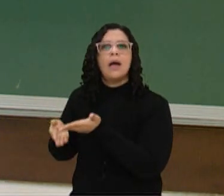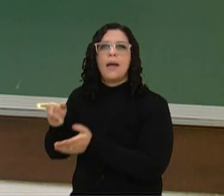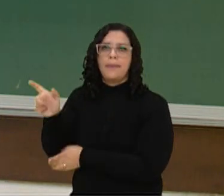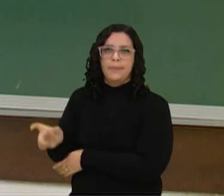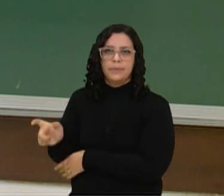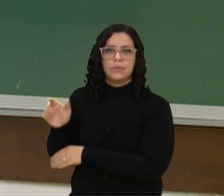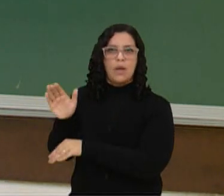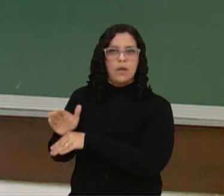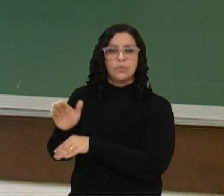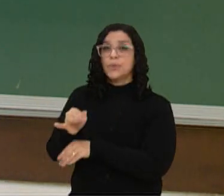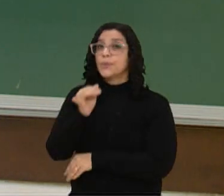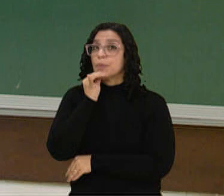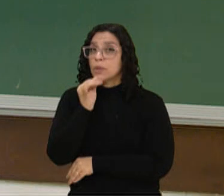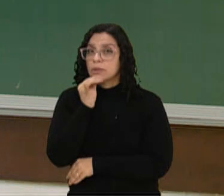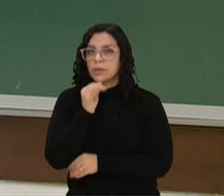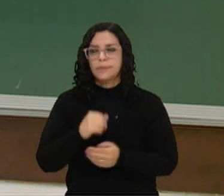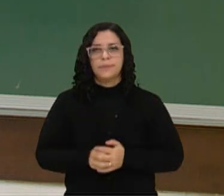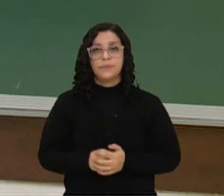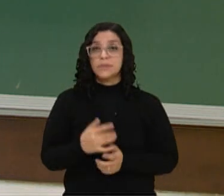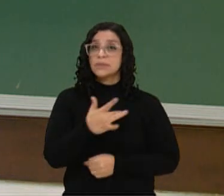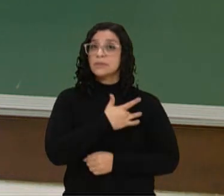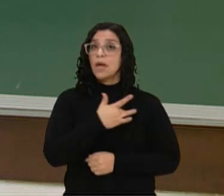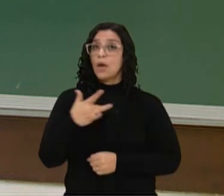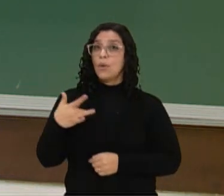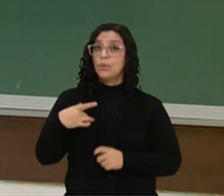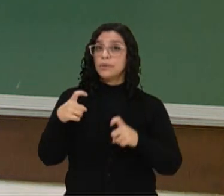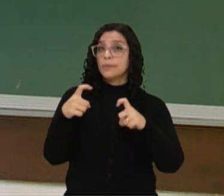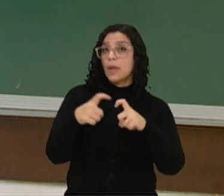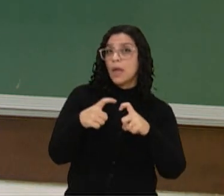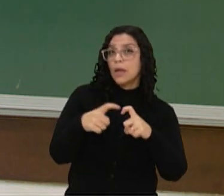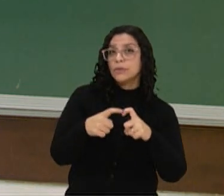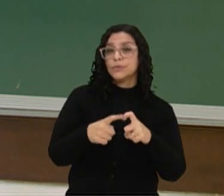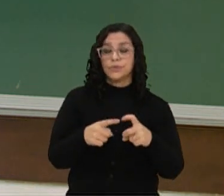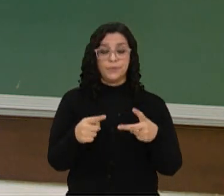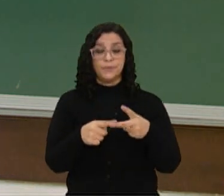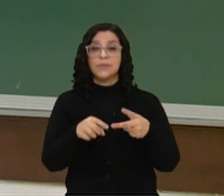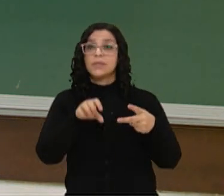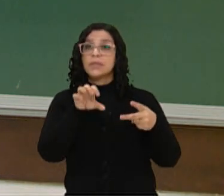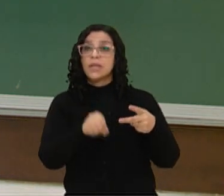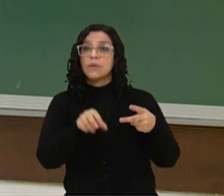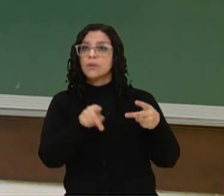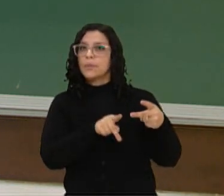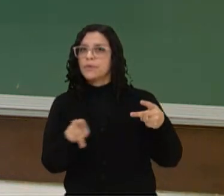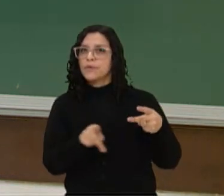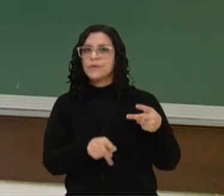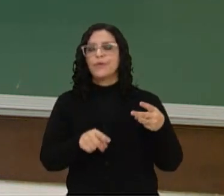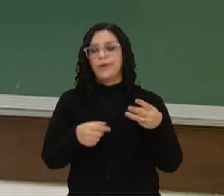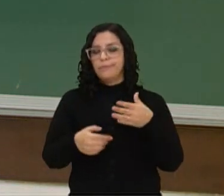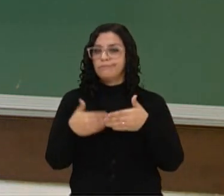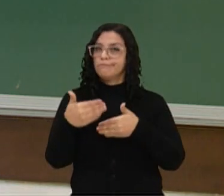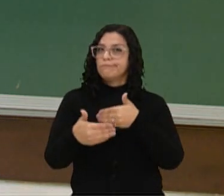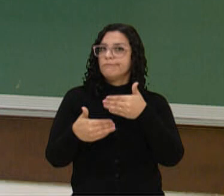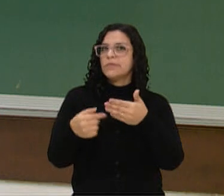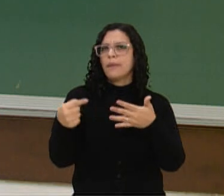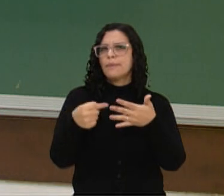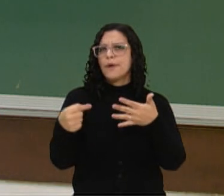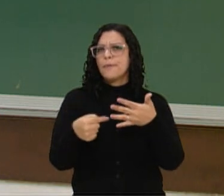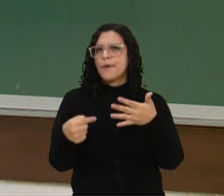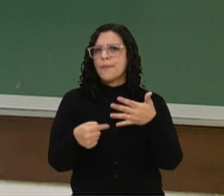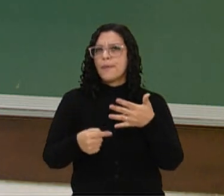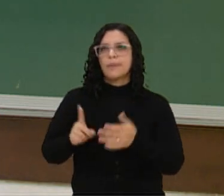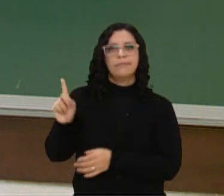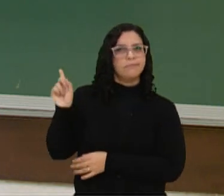da pessoa. Por exemplo, na saúde, o médico, na educação, o professor, e assim sucessivamente. Nós vamos